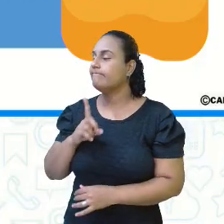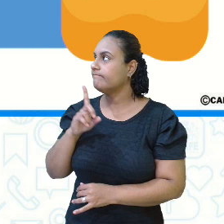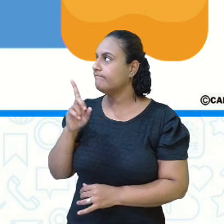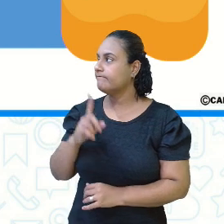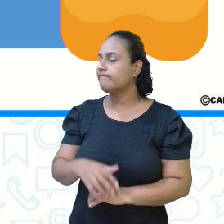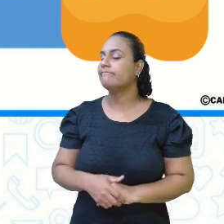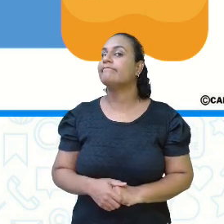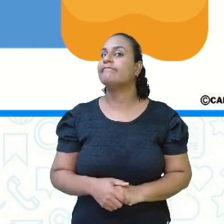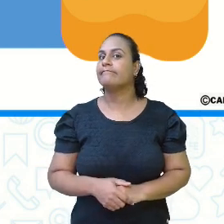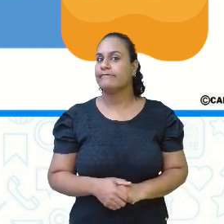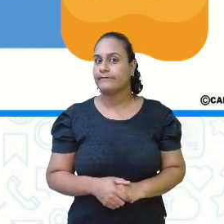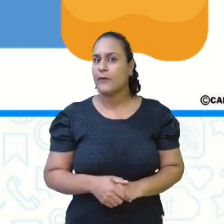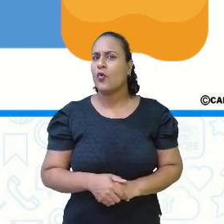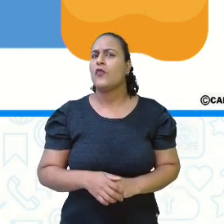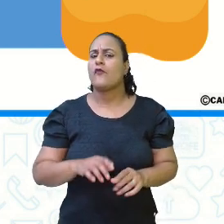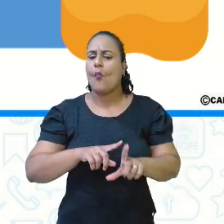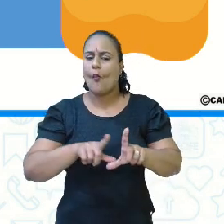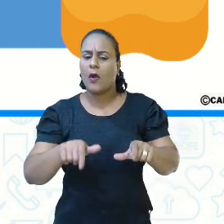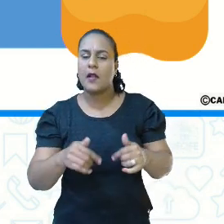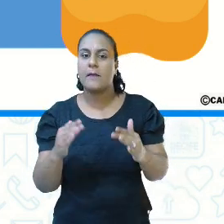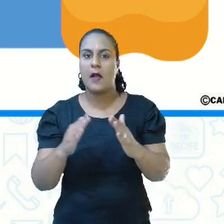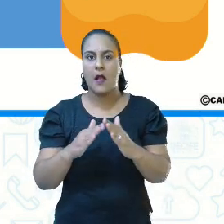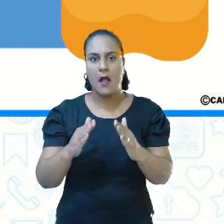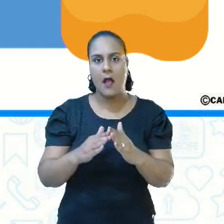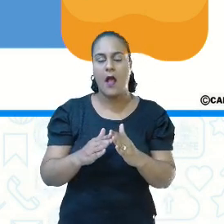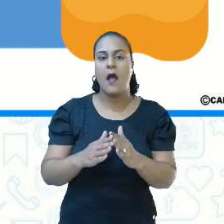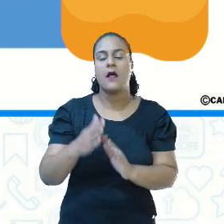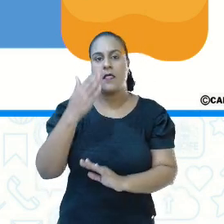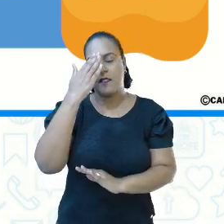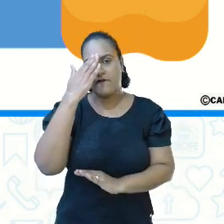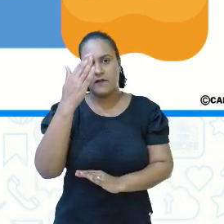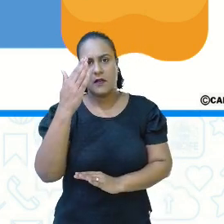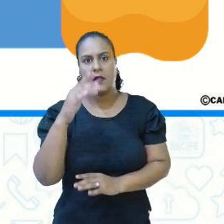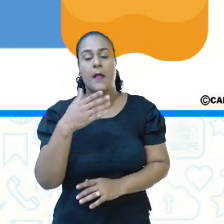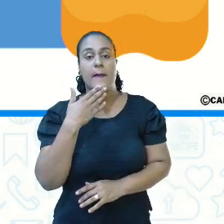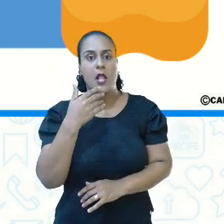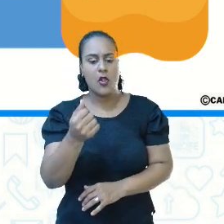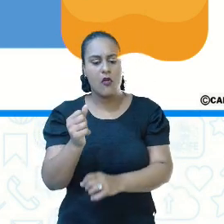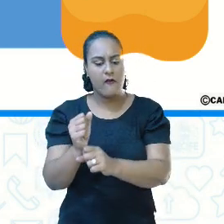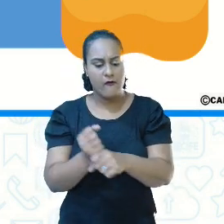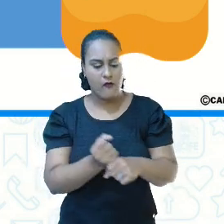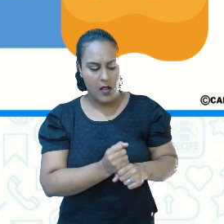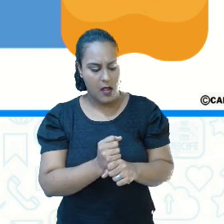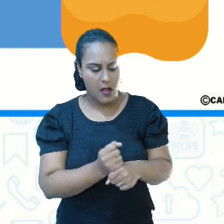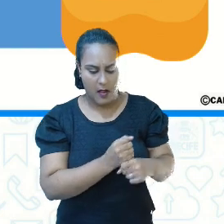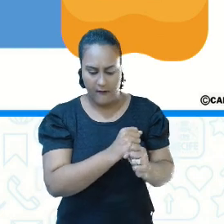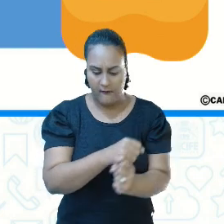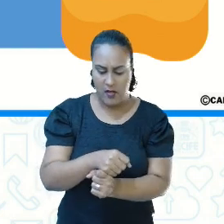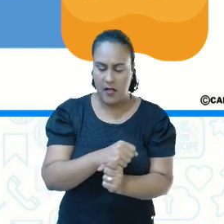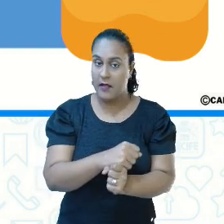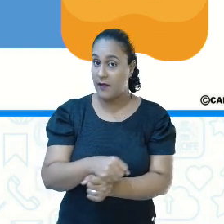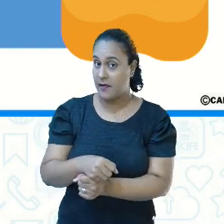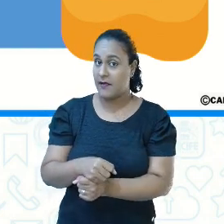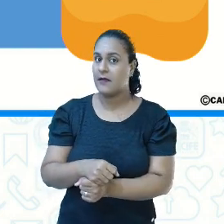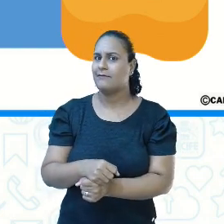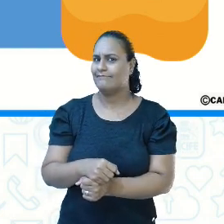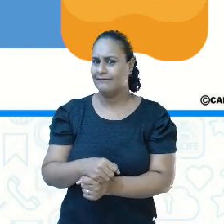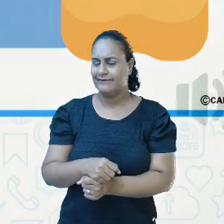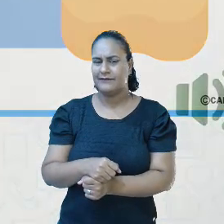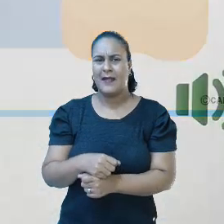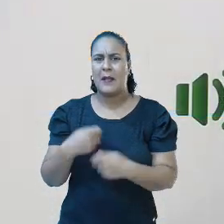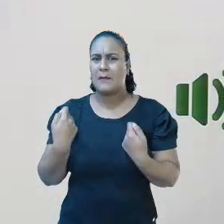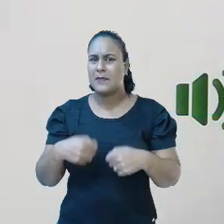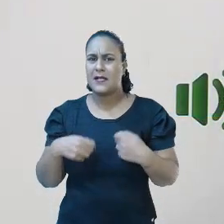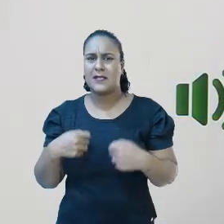área frente da residência. Bom, o ideal era que você varresse a frente da residência, que você limpasse a sua casa sem